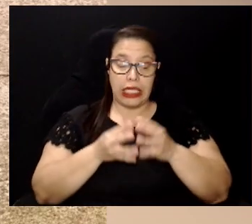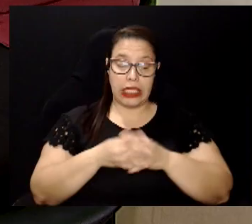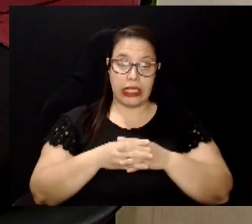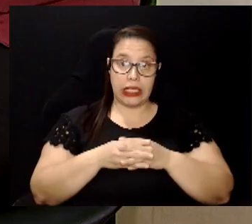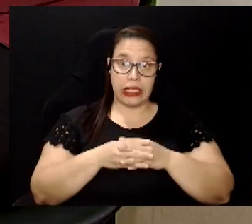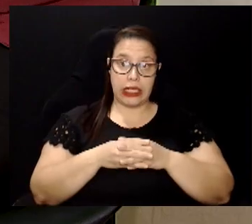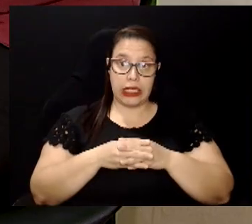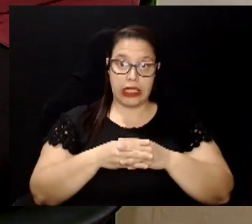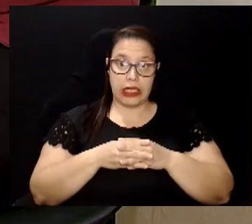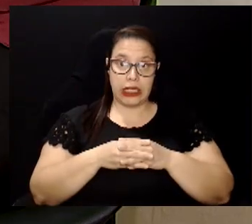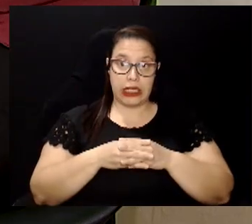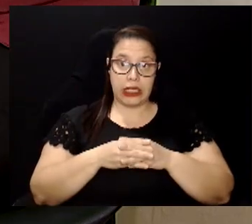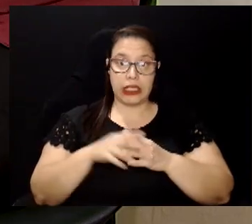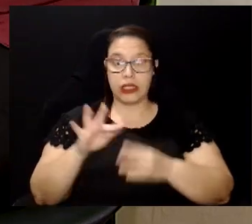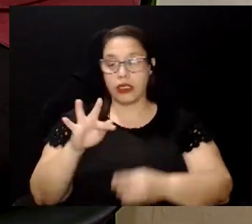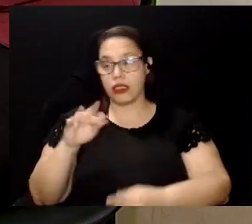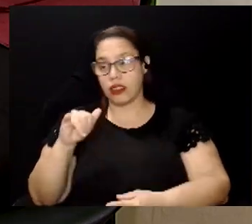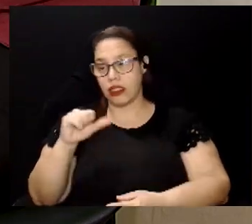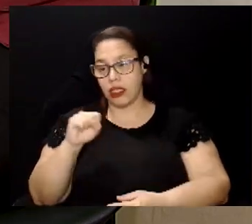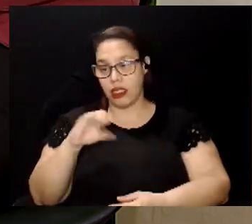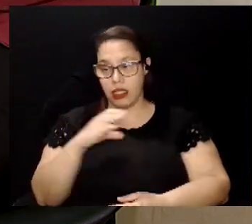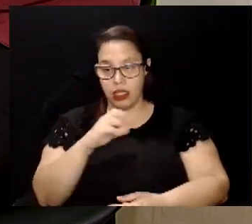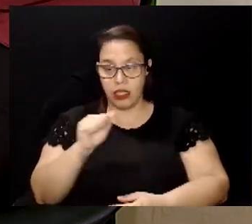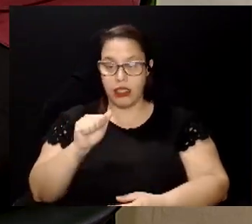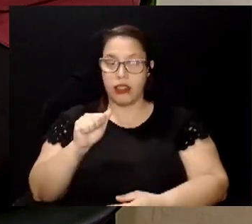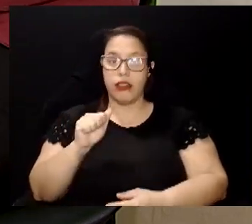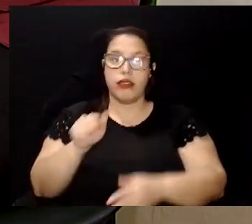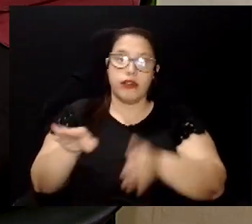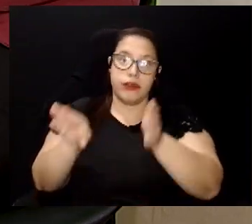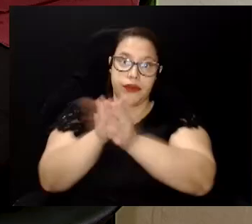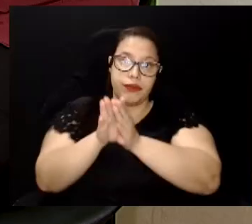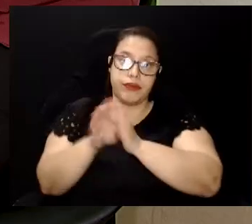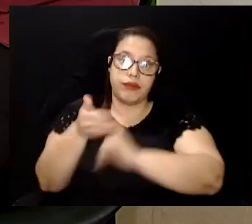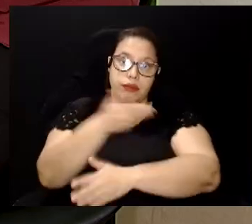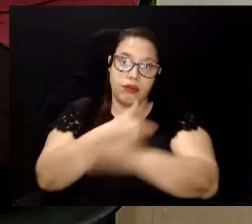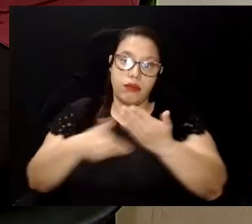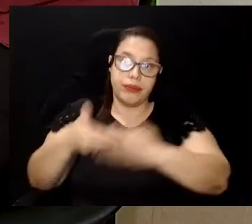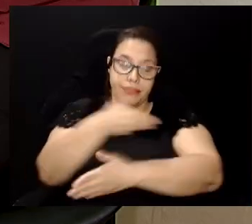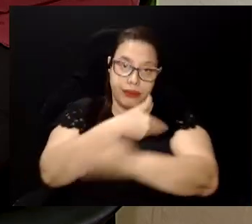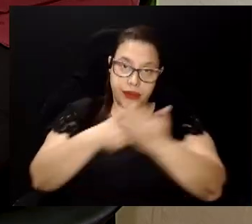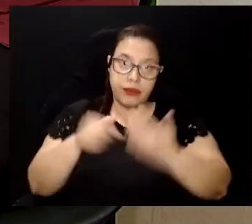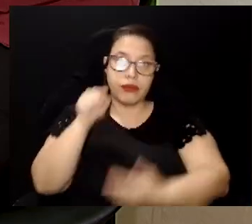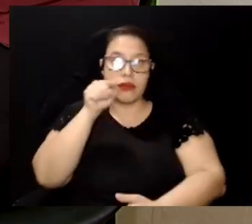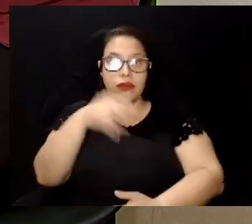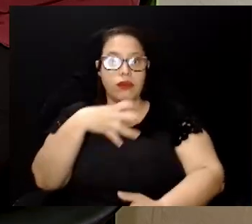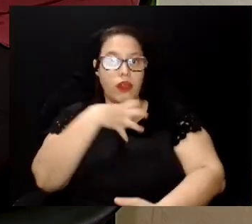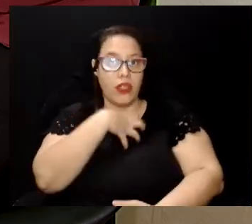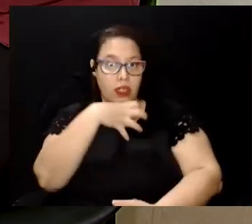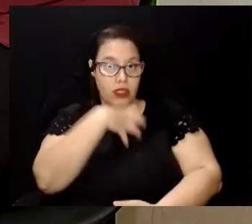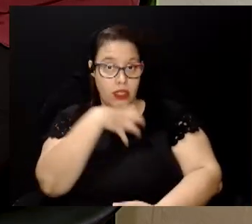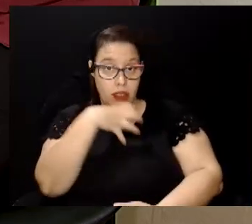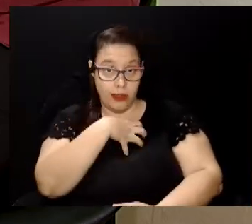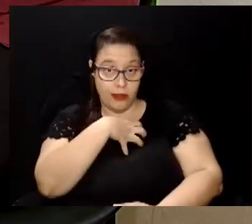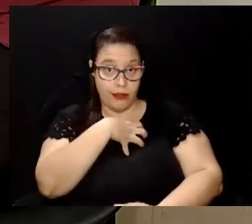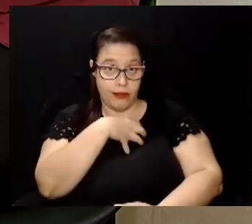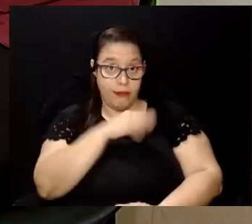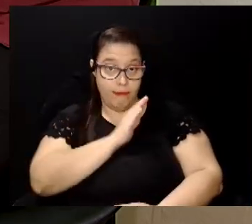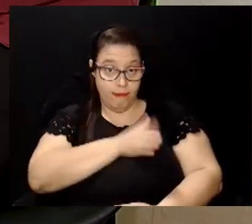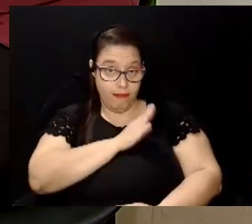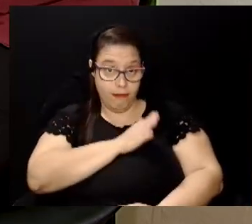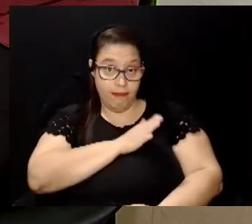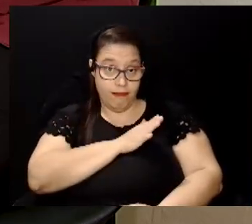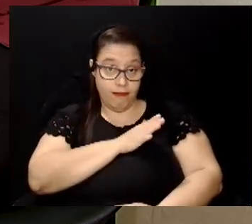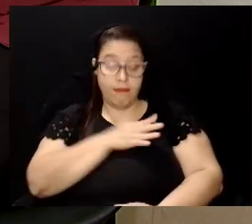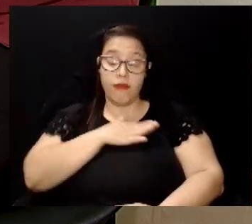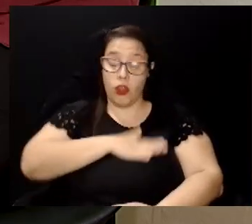convida todo o público para vir, para estar participando. Você que sente no seu coração que você gostaria de fazer